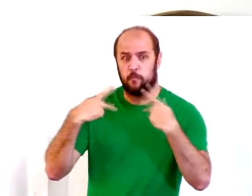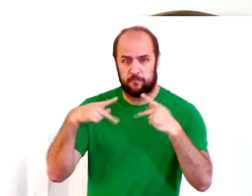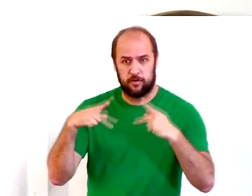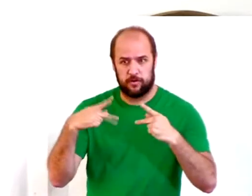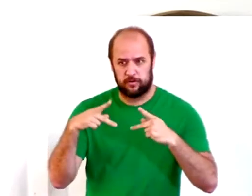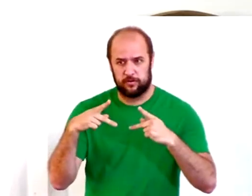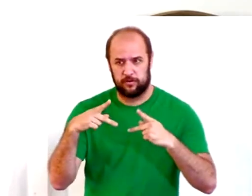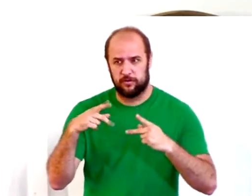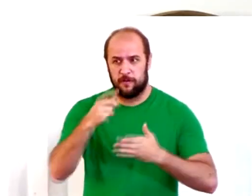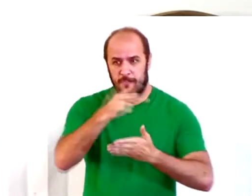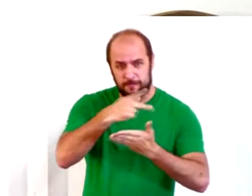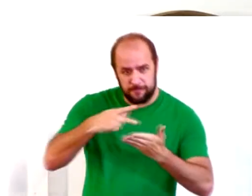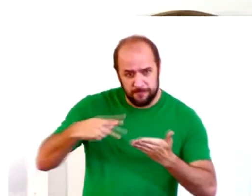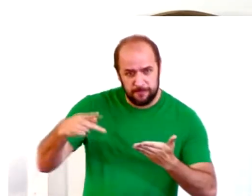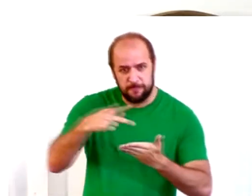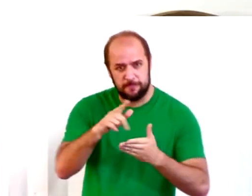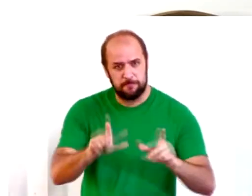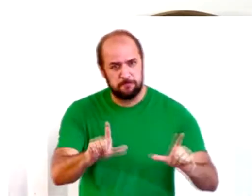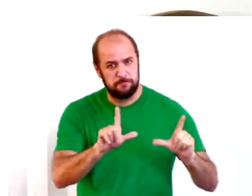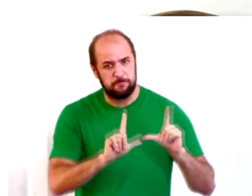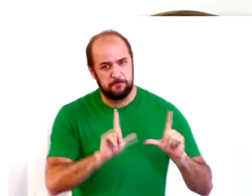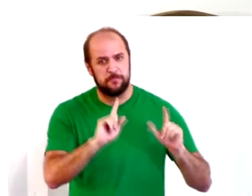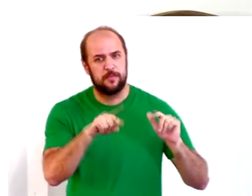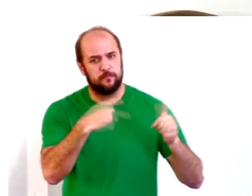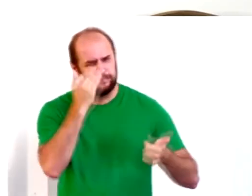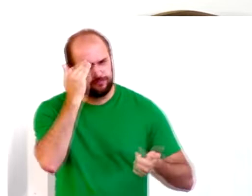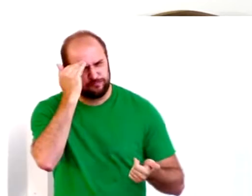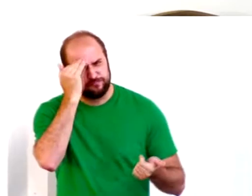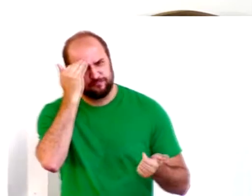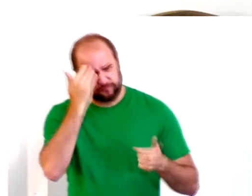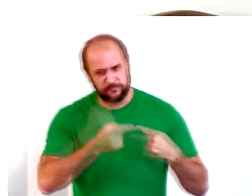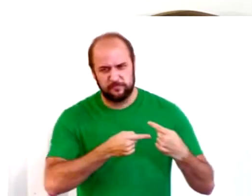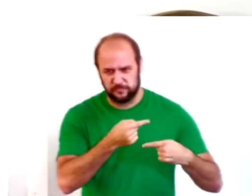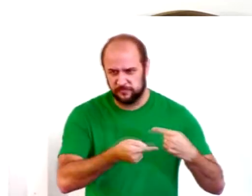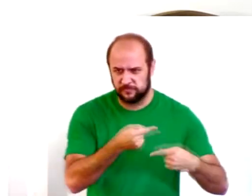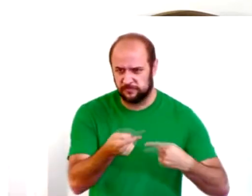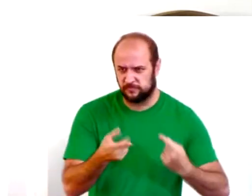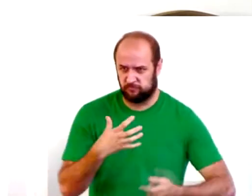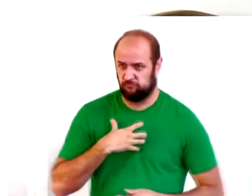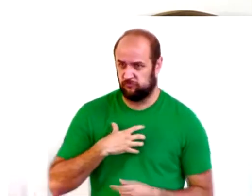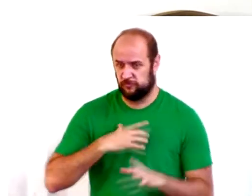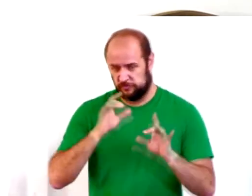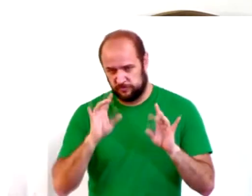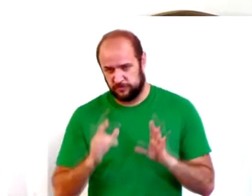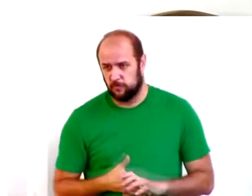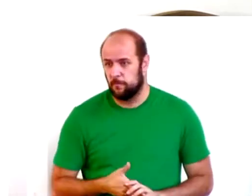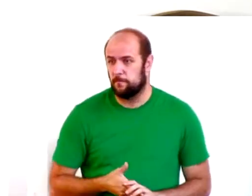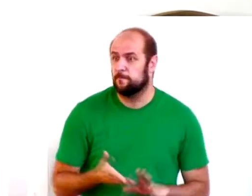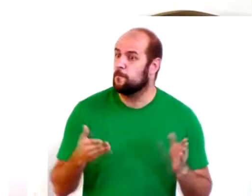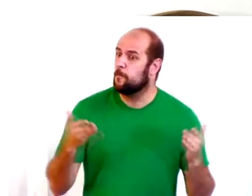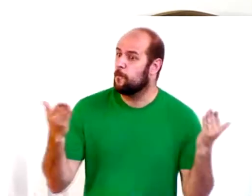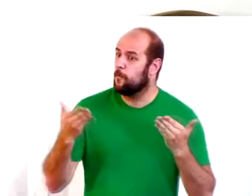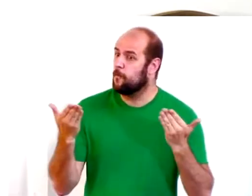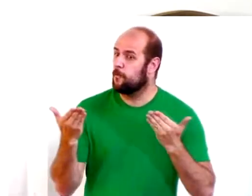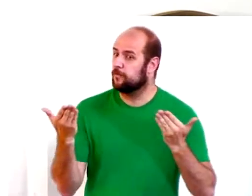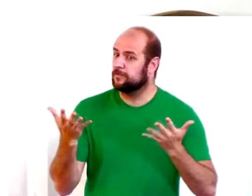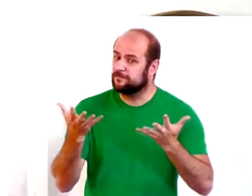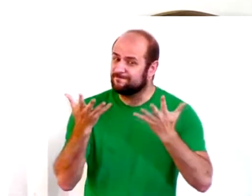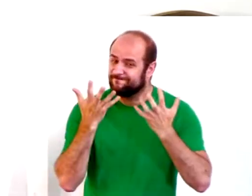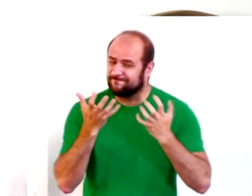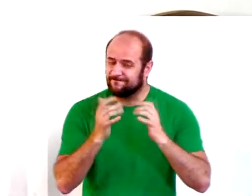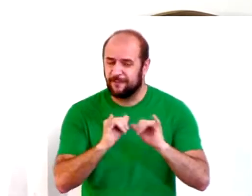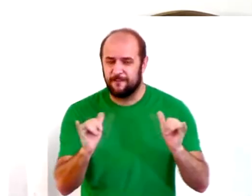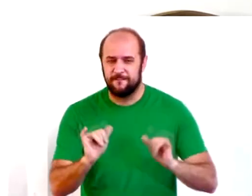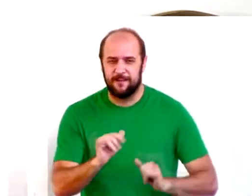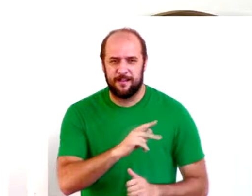e ilustram para que elas possam compreender da melhor maneira. Pastor, gostaria que você, criança, fizesse